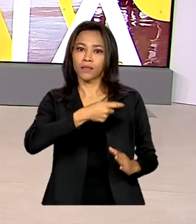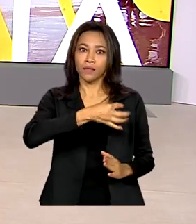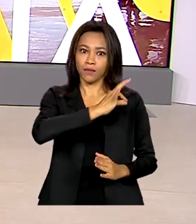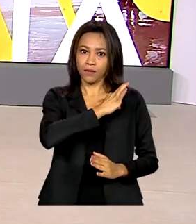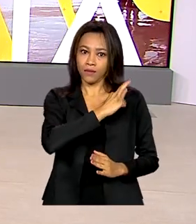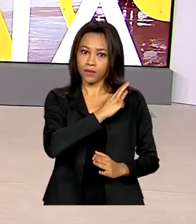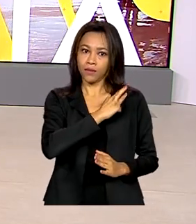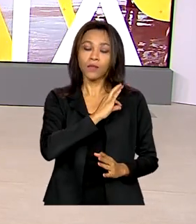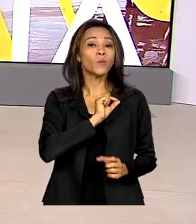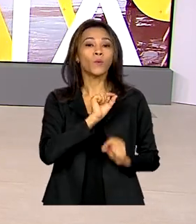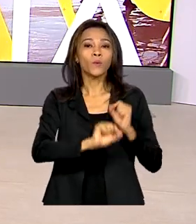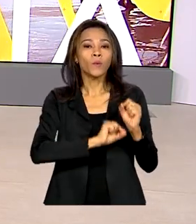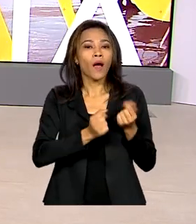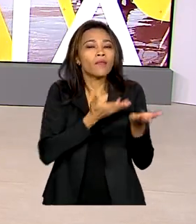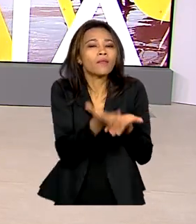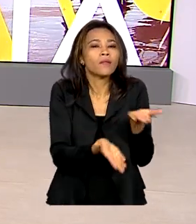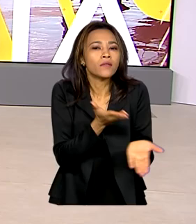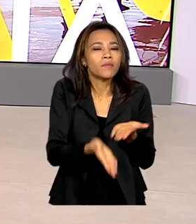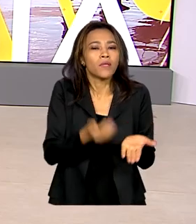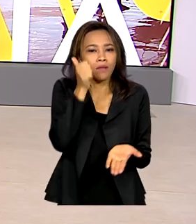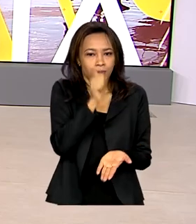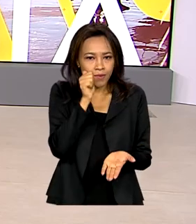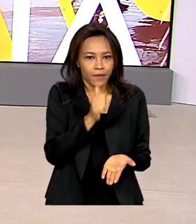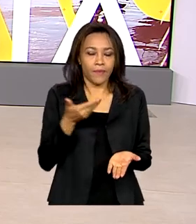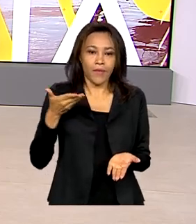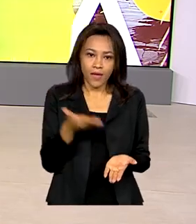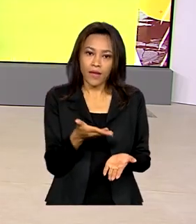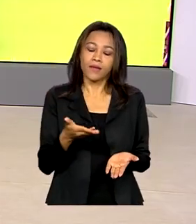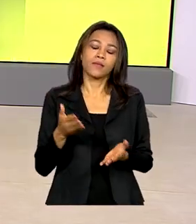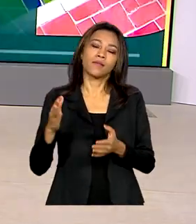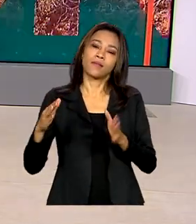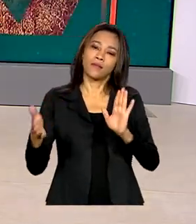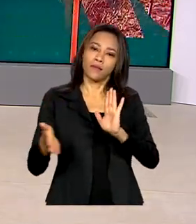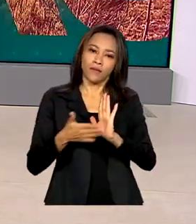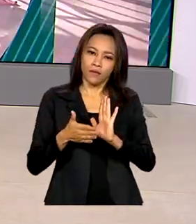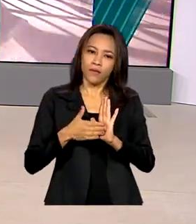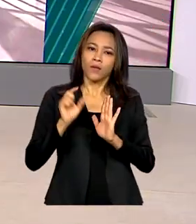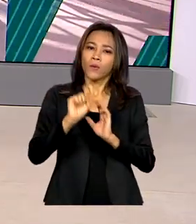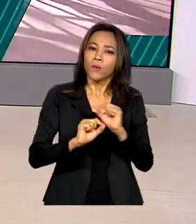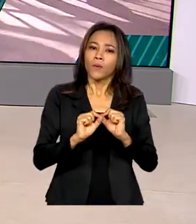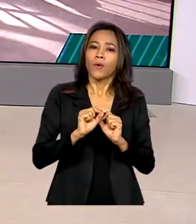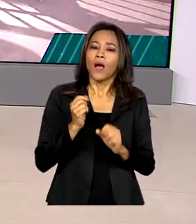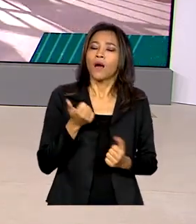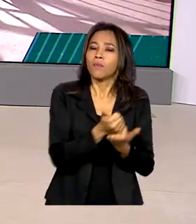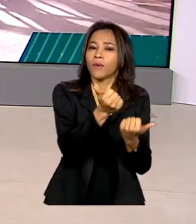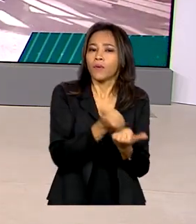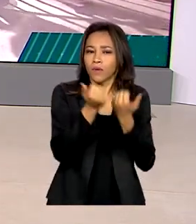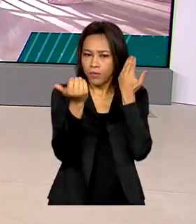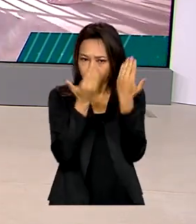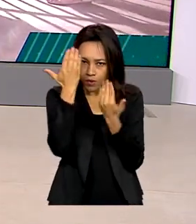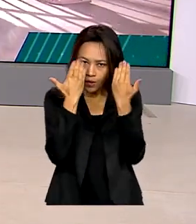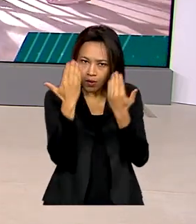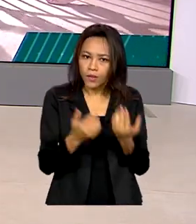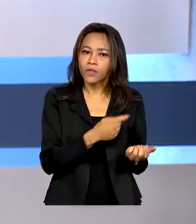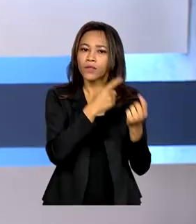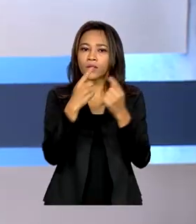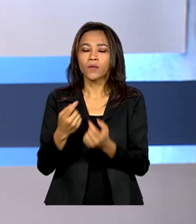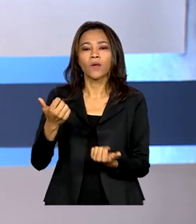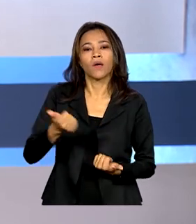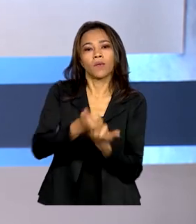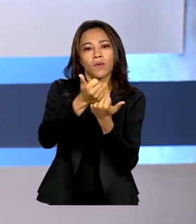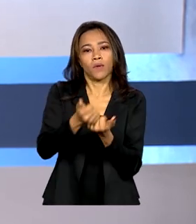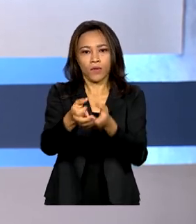atendimento à mulher. Além do suporte policial, a medida também determina a prestação de assistência psicológica e jurídica.